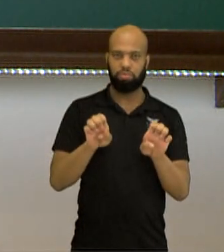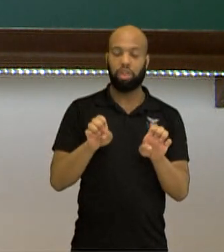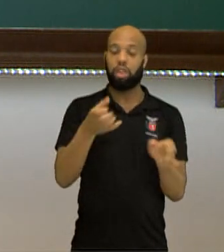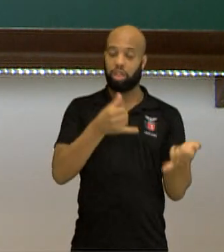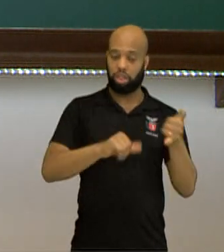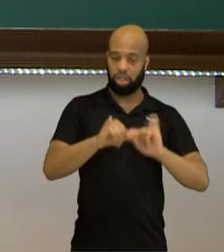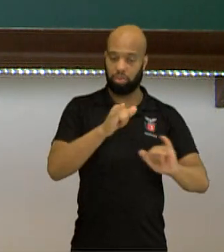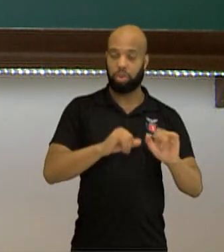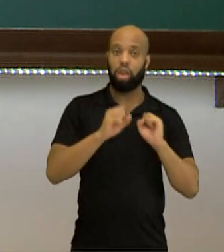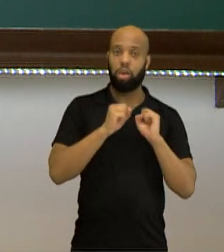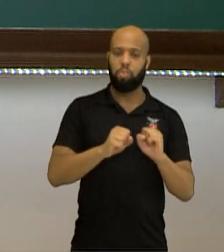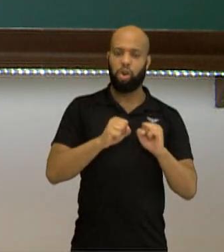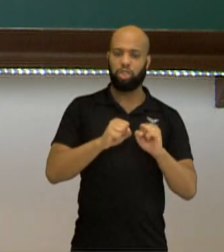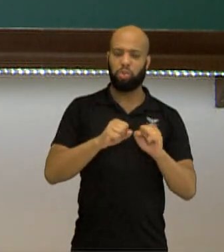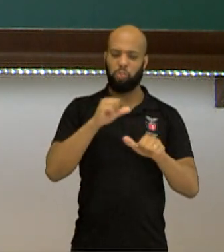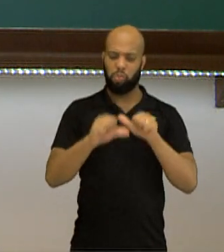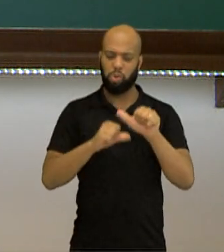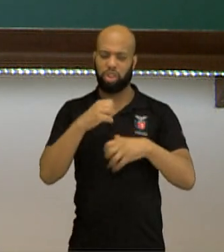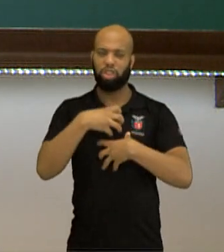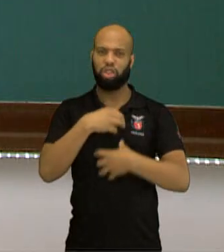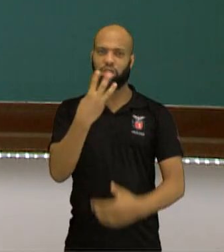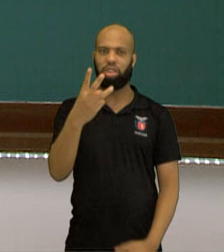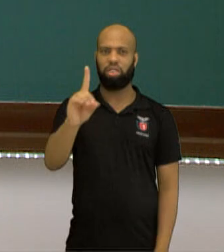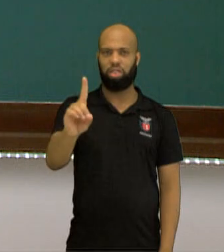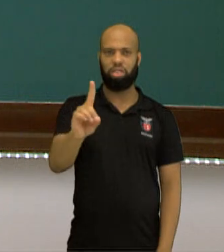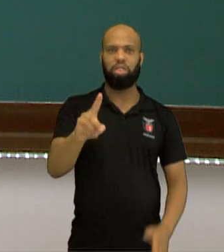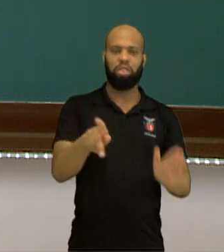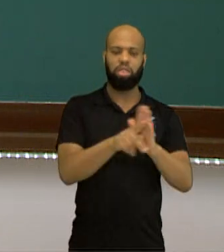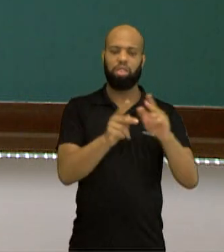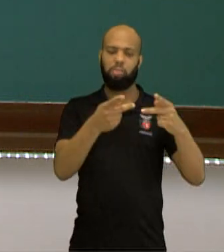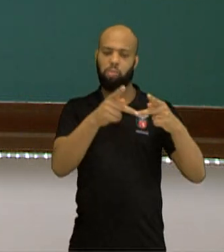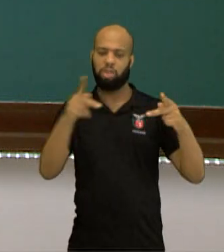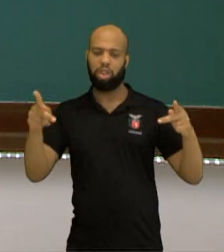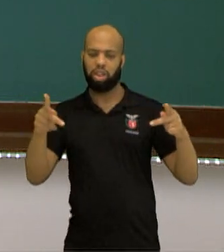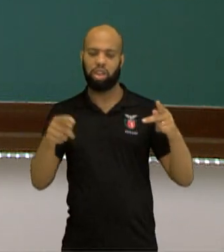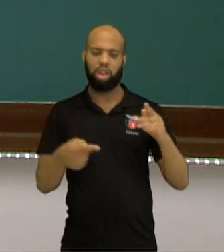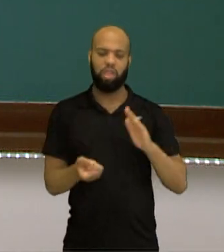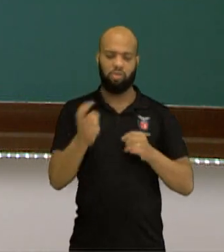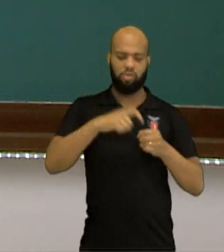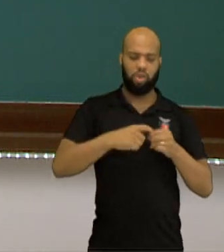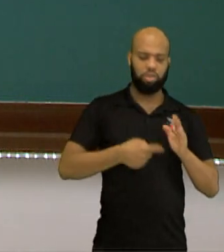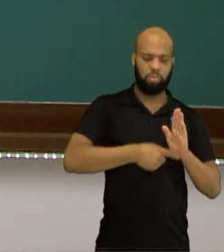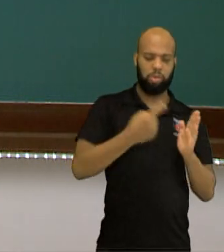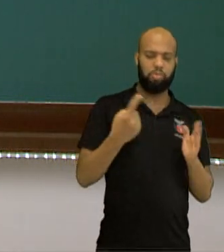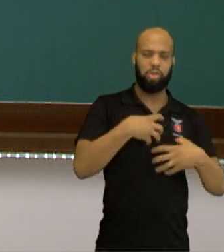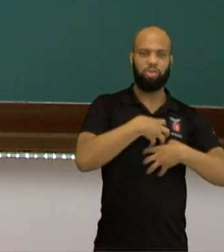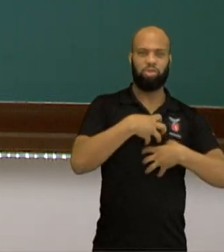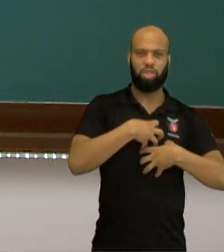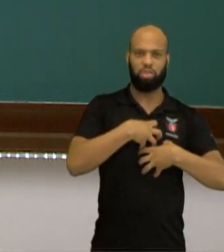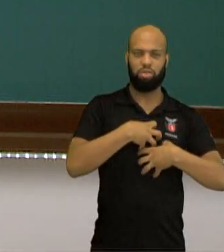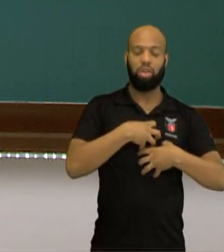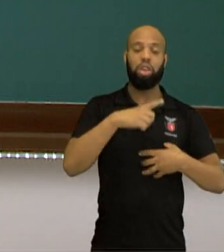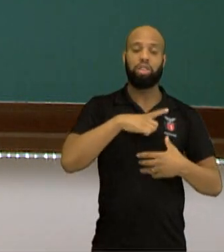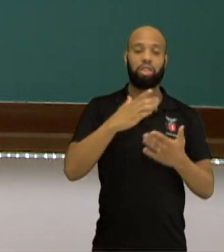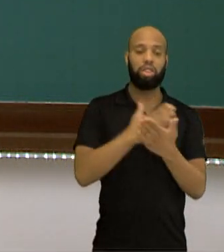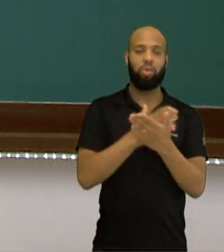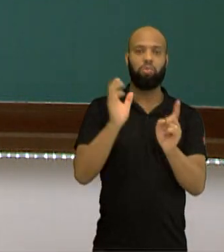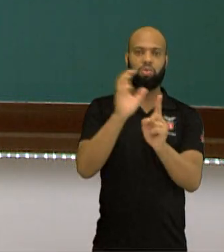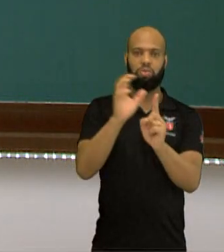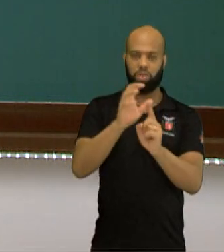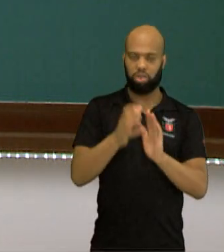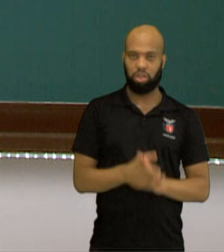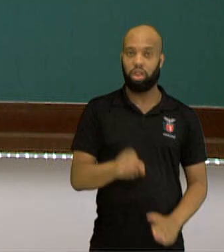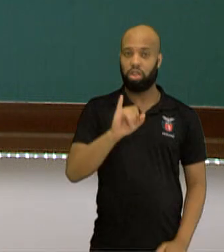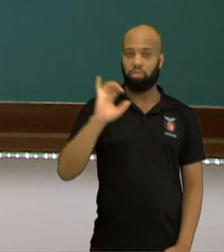E ela pode perder o formato tridimensional dela. Pode voltar à forma primária devido a alguns fatores. Se isso acontecer,